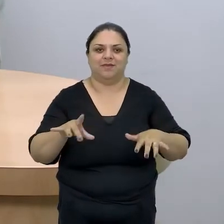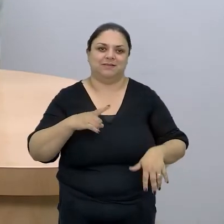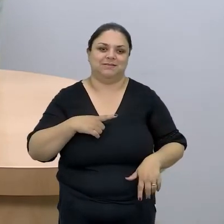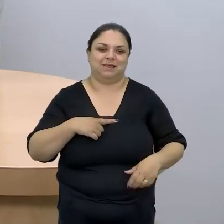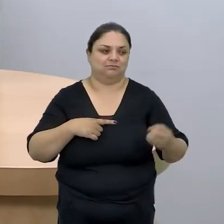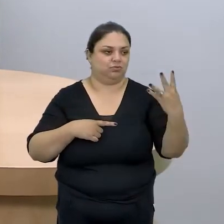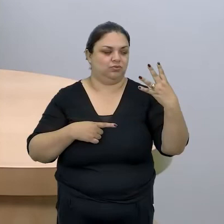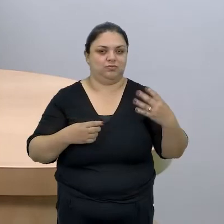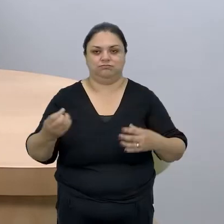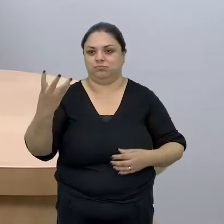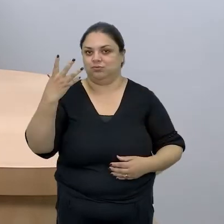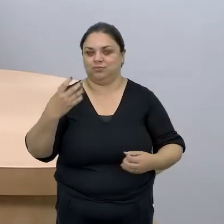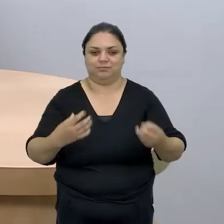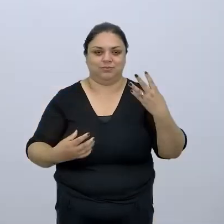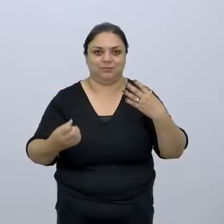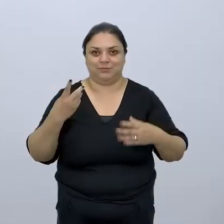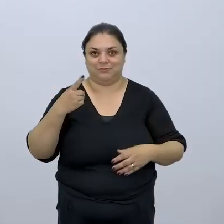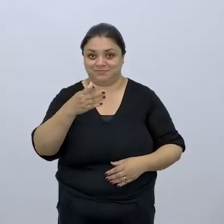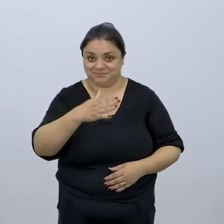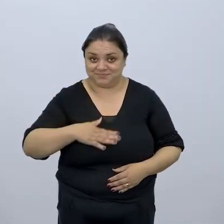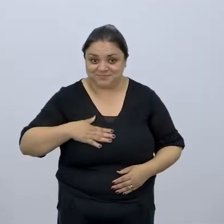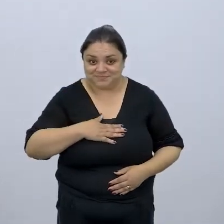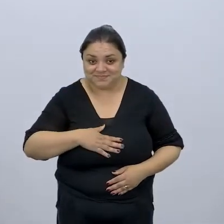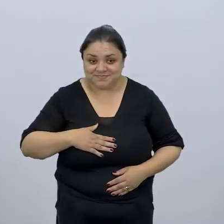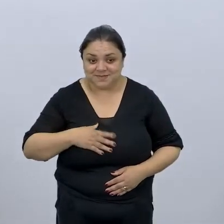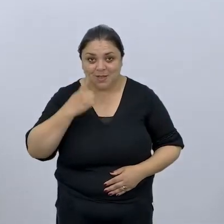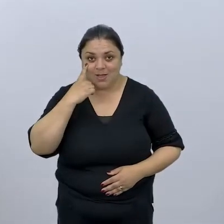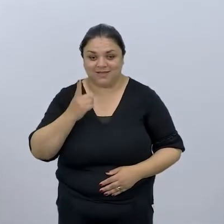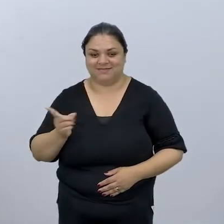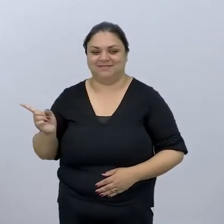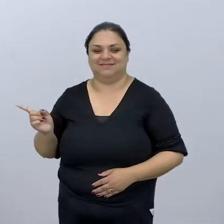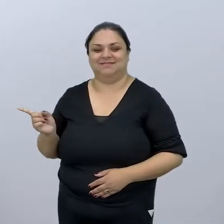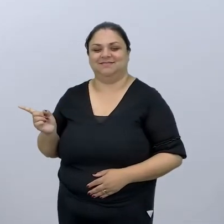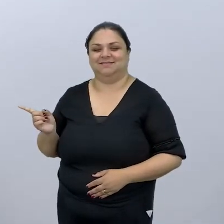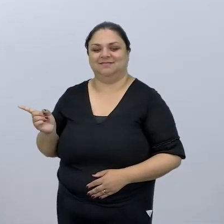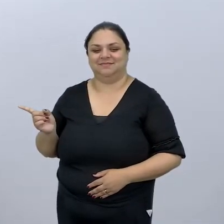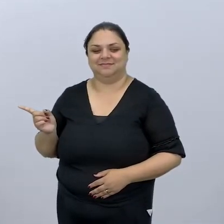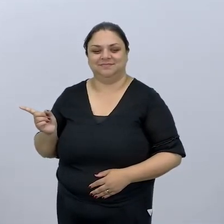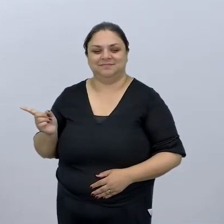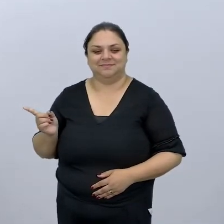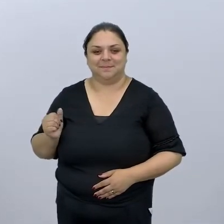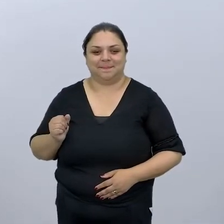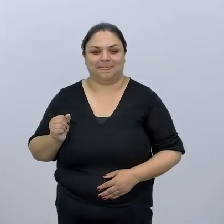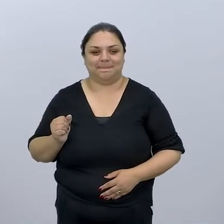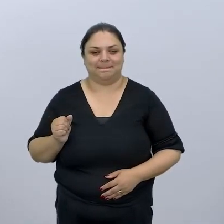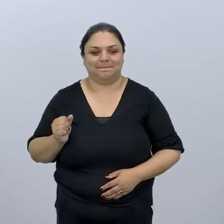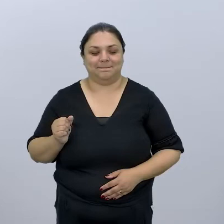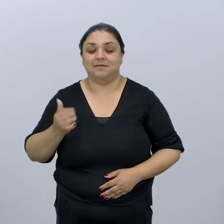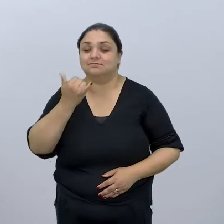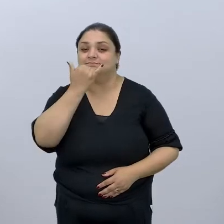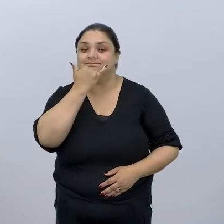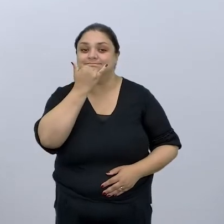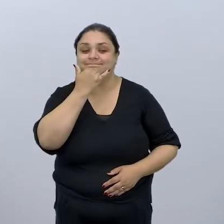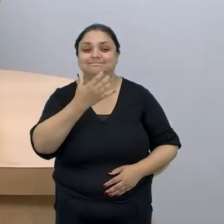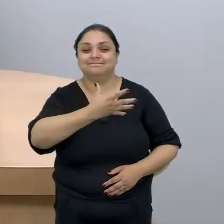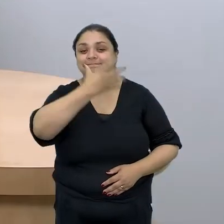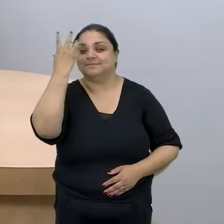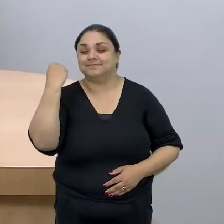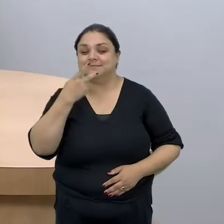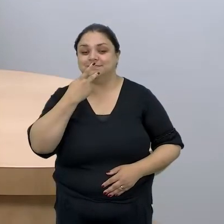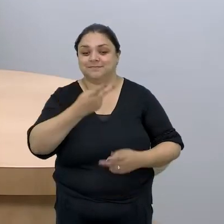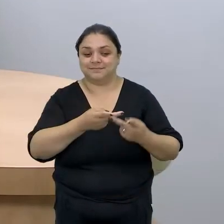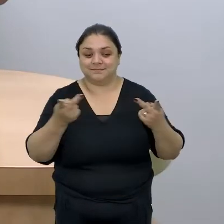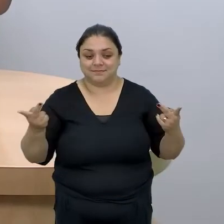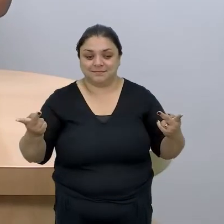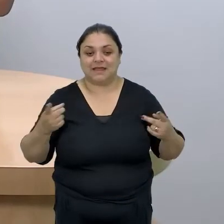dá. Eu tô né? gostando. Se você tá gostando, ó, no pezinho aí já tá aparecendo pra vocês aí, ó. Não, tô falando do antirracista que a gente esqueceu de falar. Ah, tem aí,